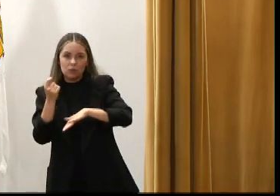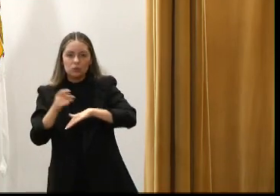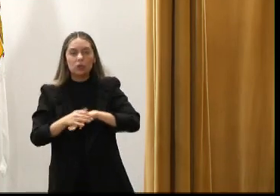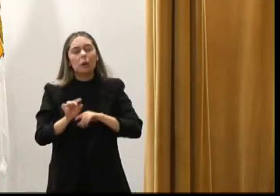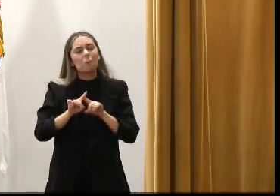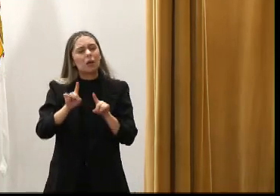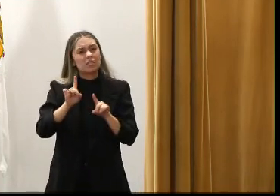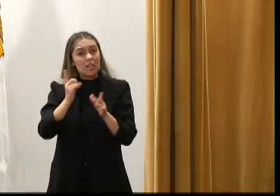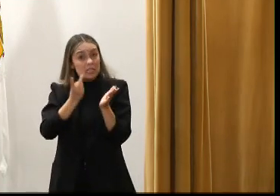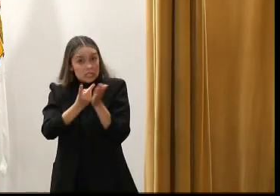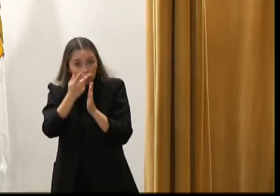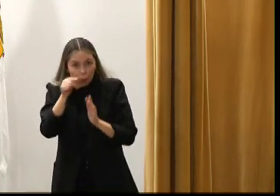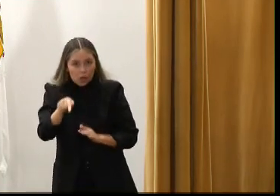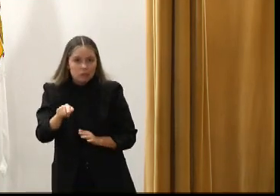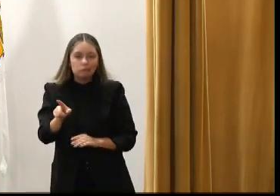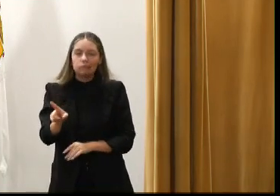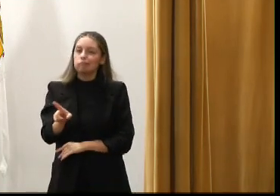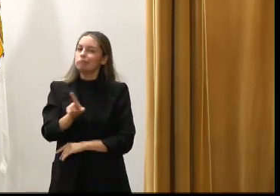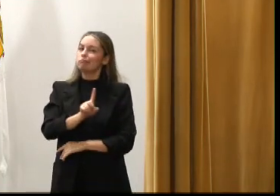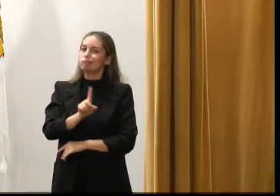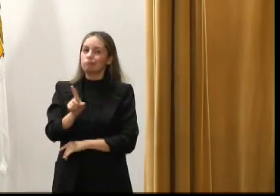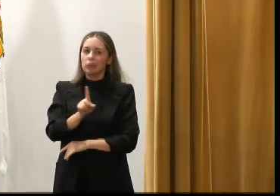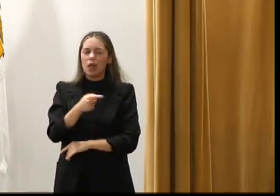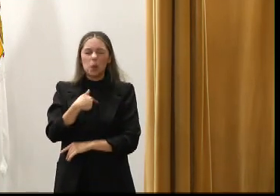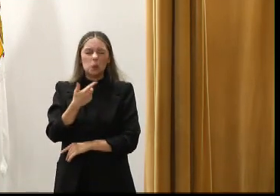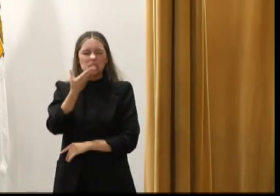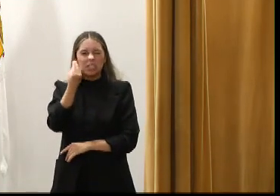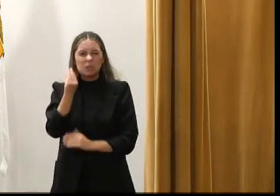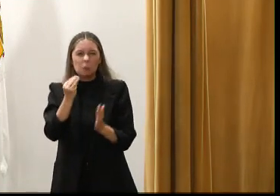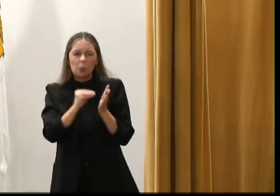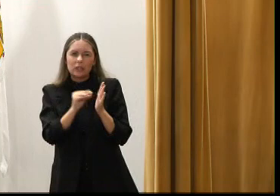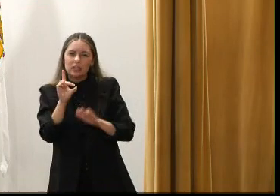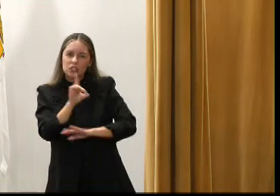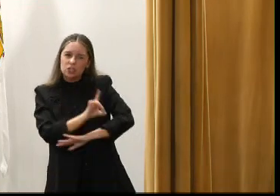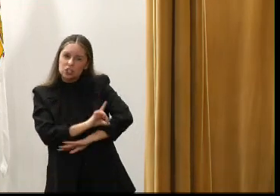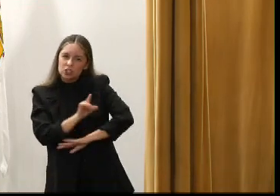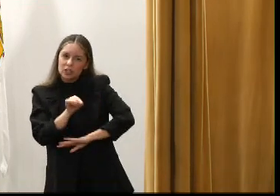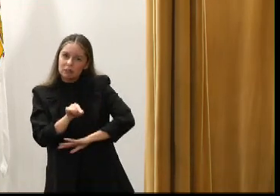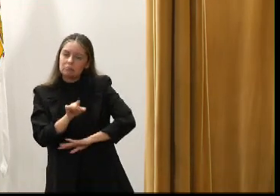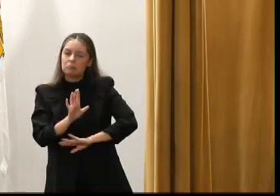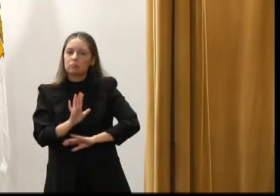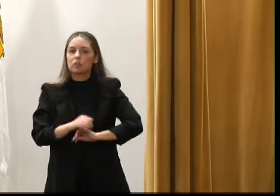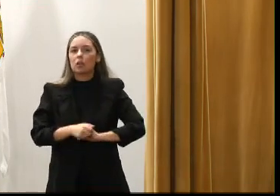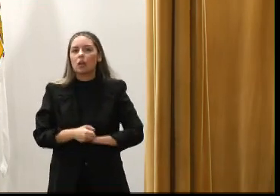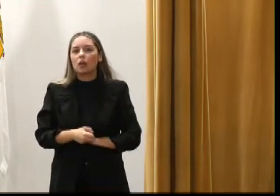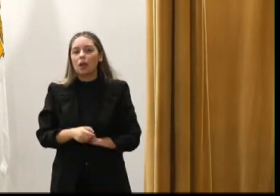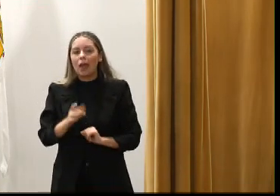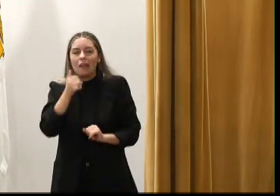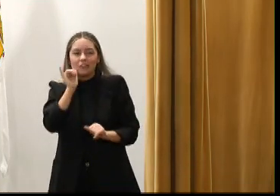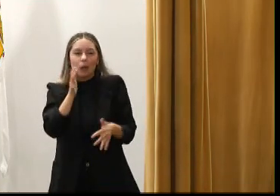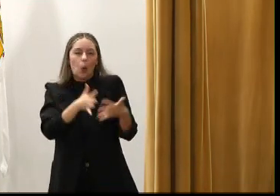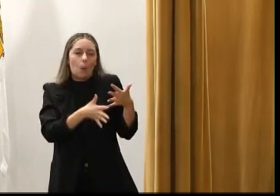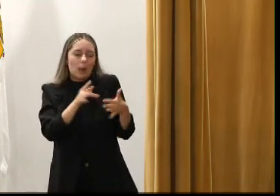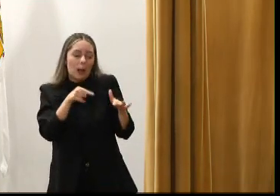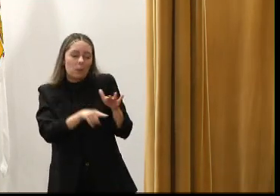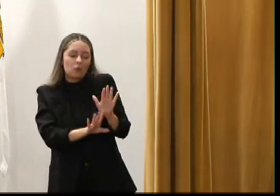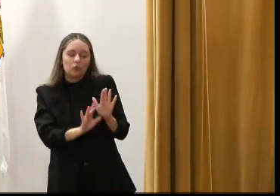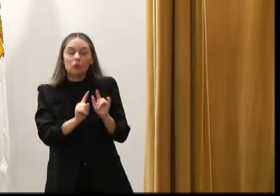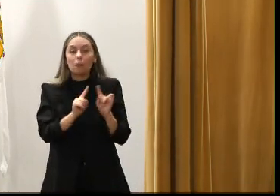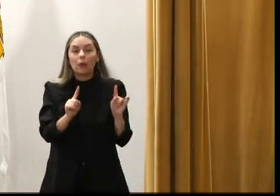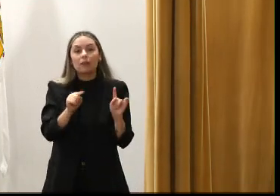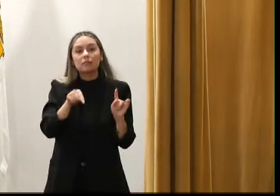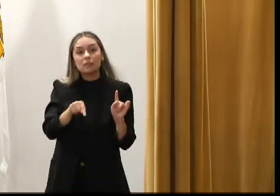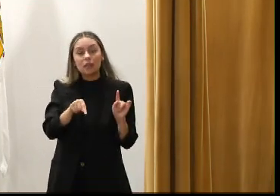sempre assim. Eu não coloquei as datas aqui, professor Waldo, para não complicar a apresentação, mas aqui nós estamos